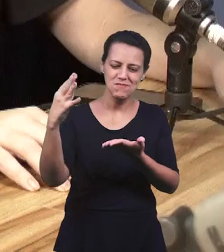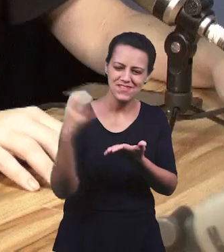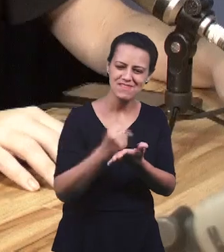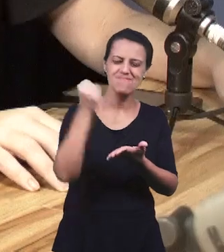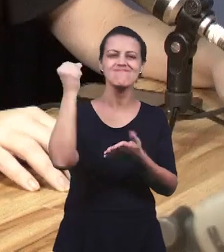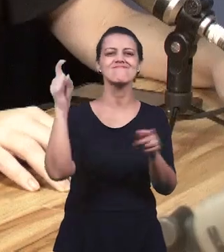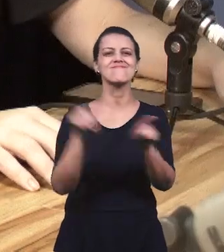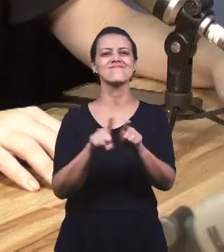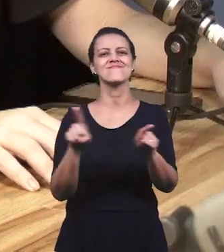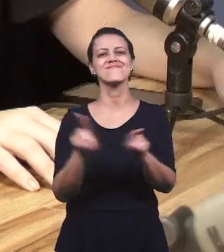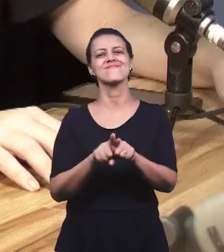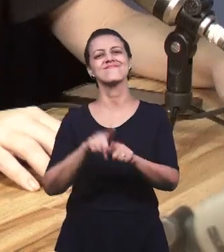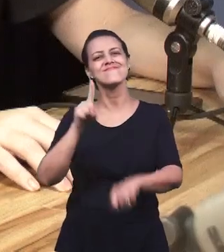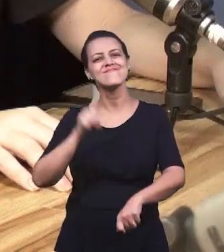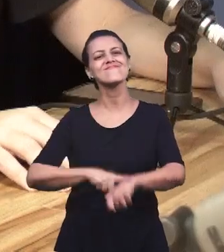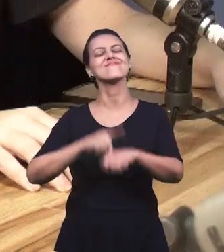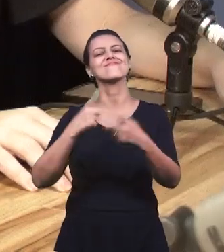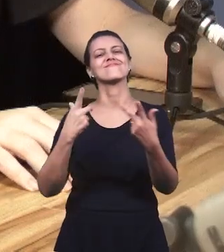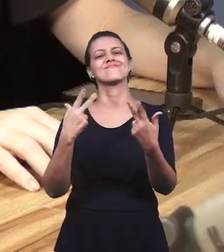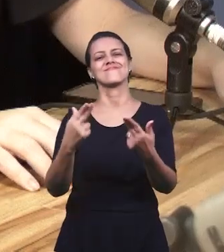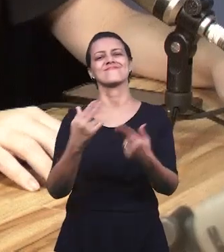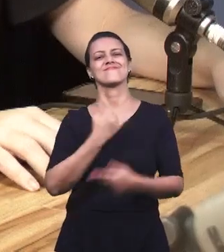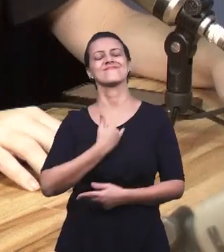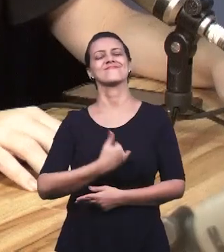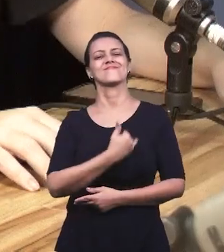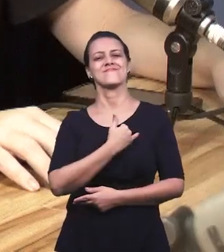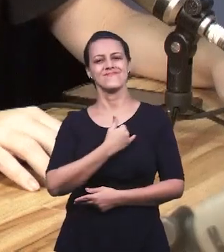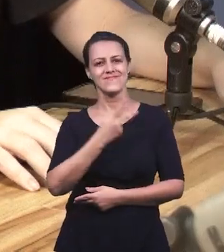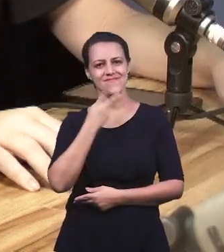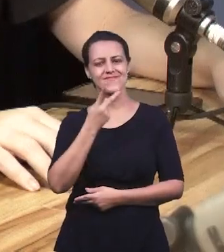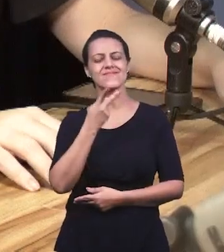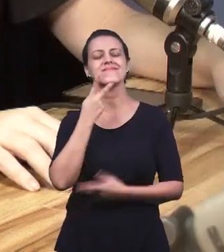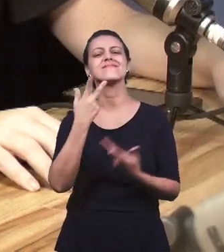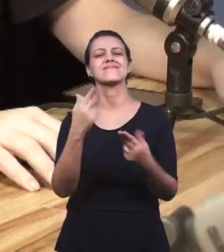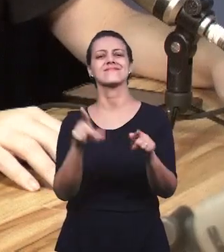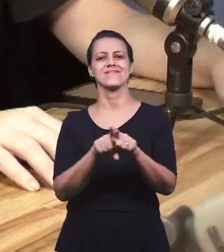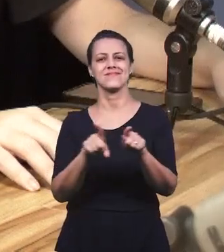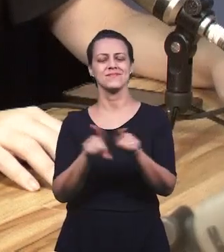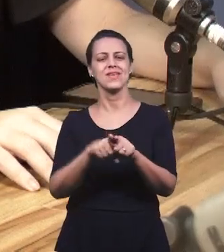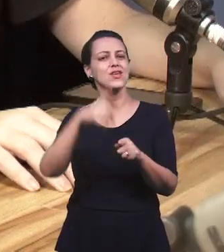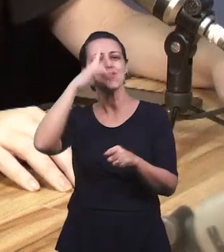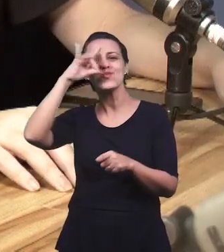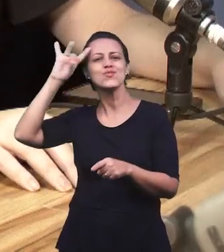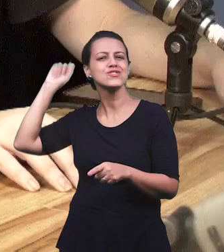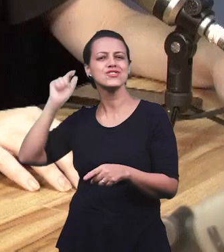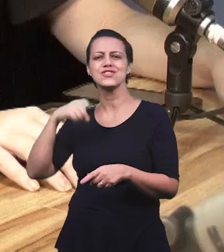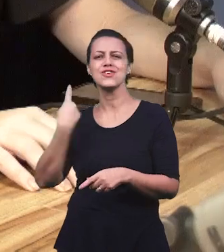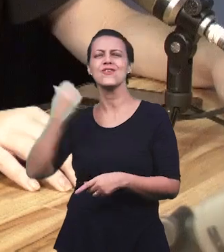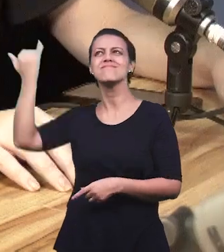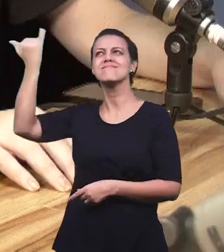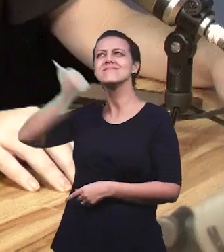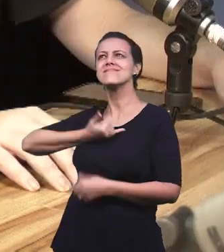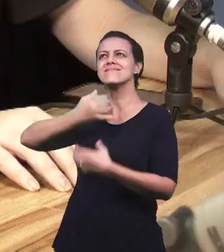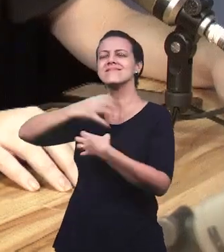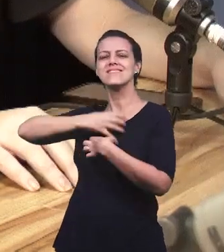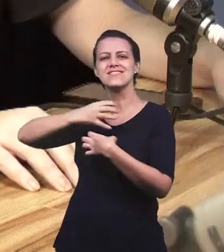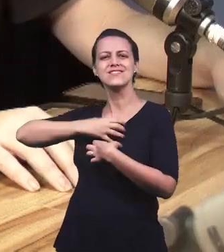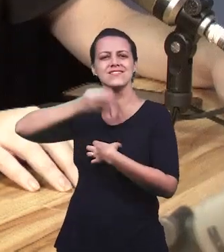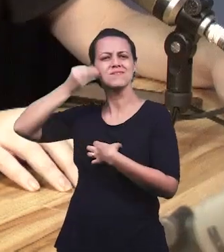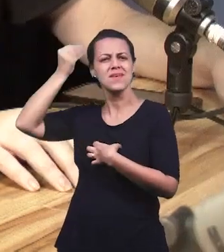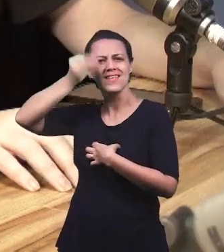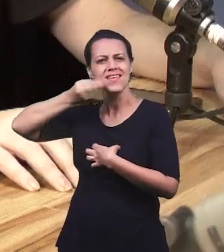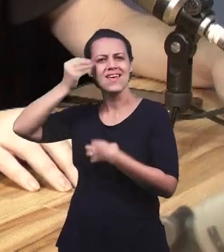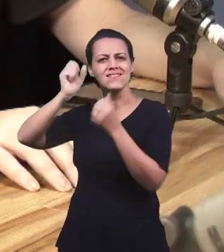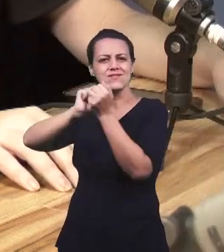João falou isso, olha, é a mesma voz que primeiramente falou comigo. Então um dia nós escutamos a voz do Senhor, um dia nós tivemos uma experiência